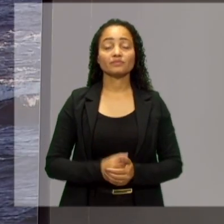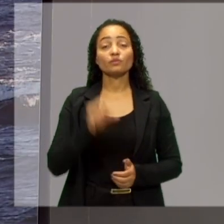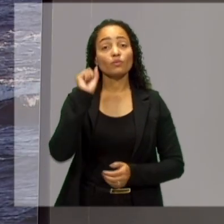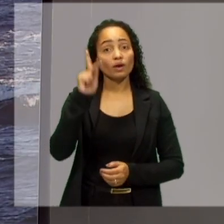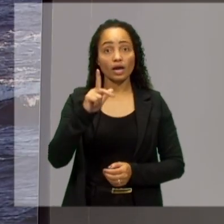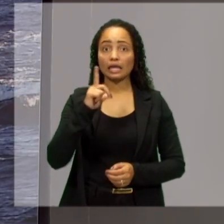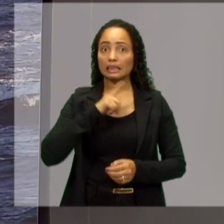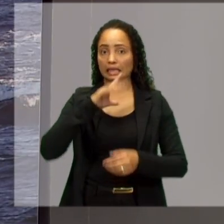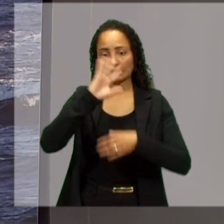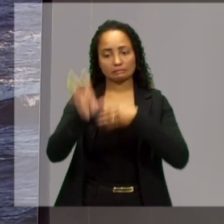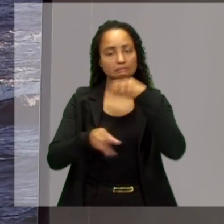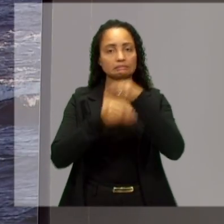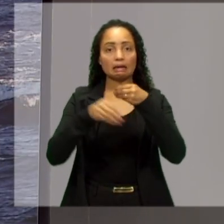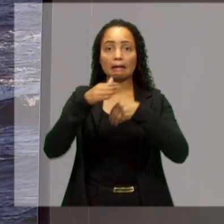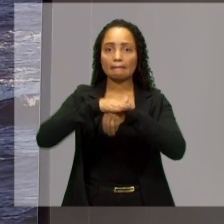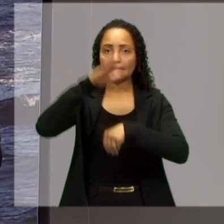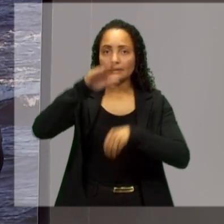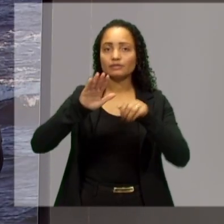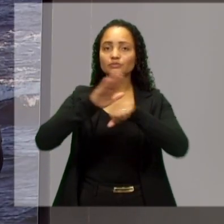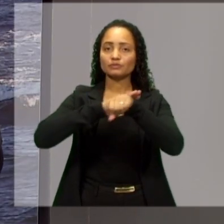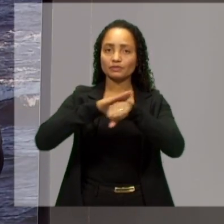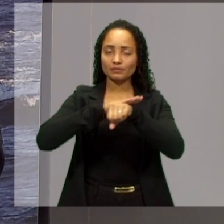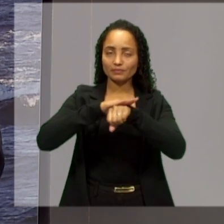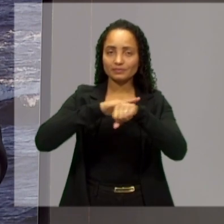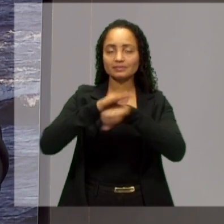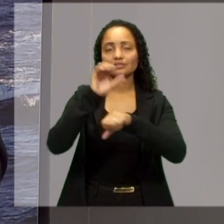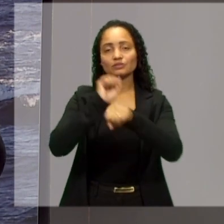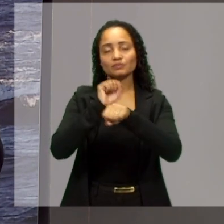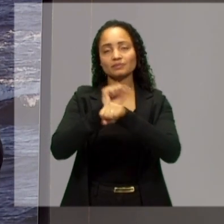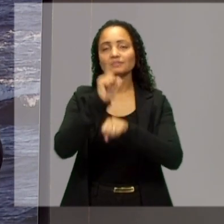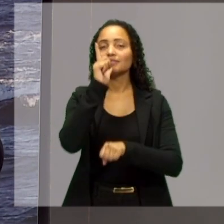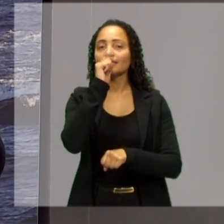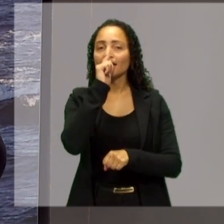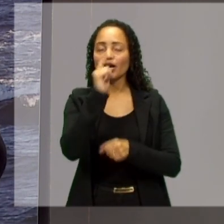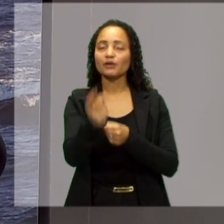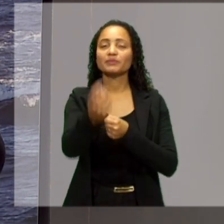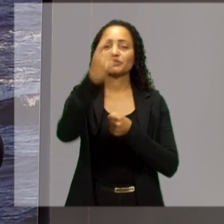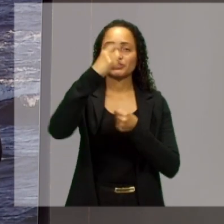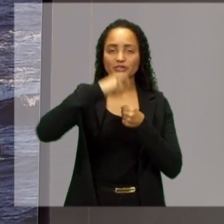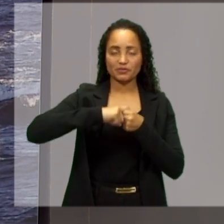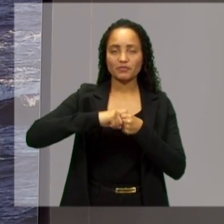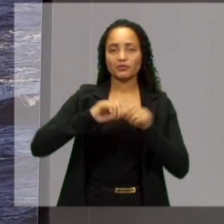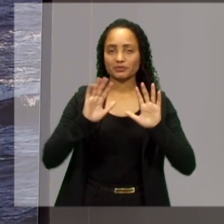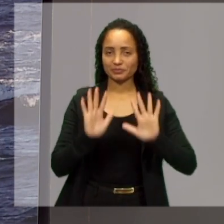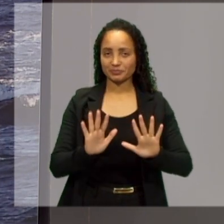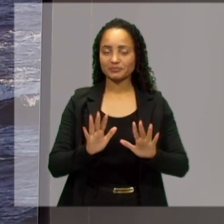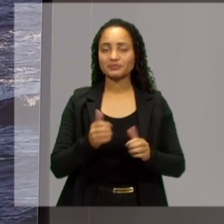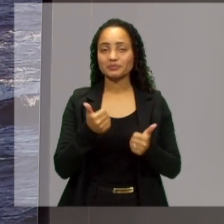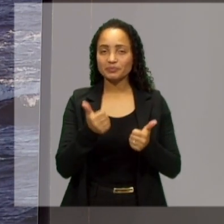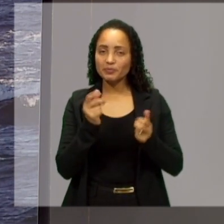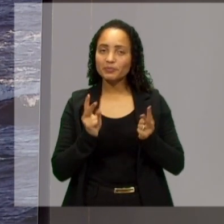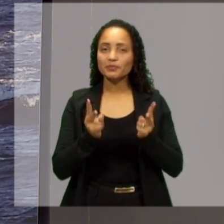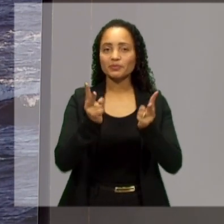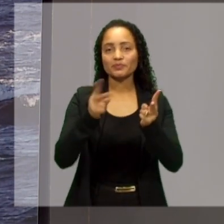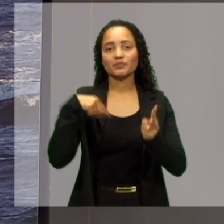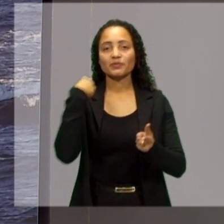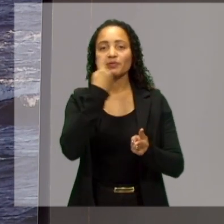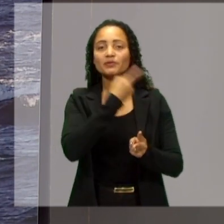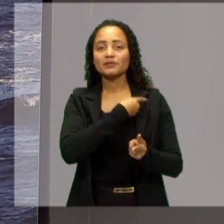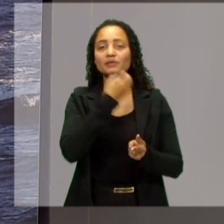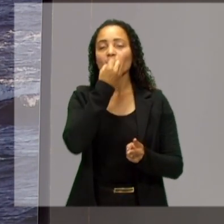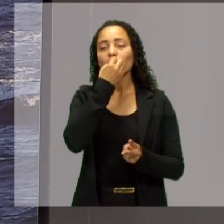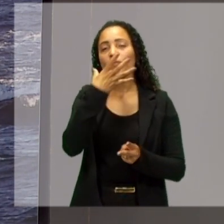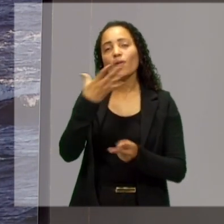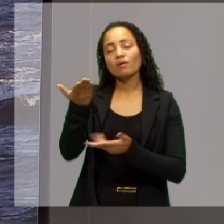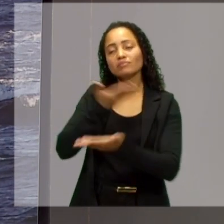mais para falar ainda, hein? Não saia daí, é só o tempo da gente tomar uma aguinha e, na volta, a gente continua a nossa boa conversa aqui